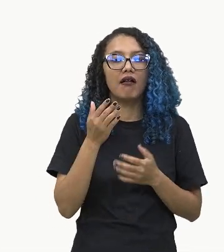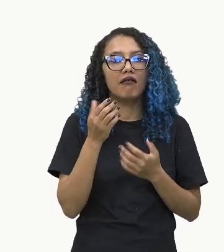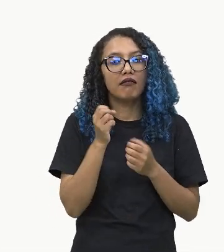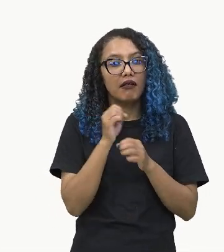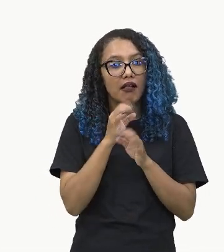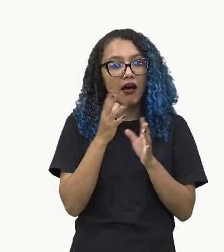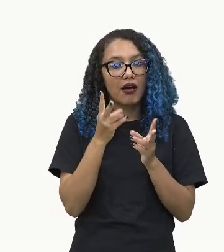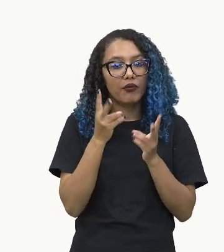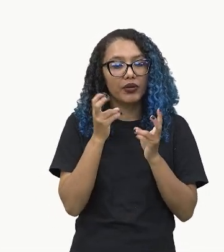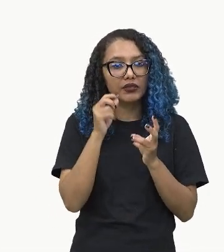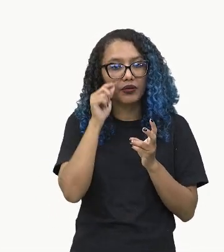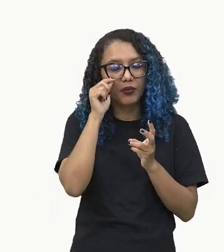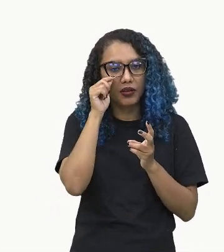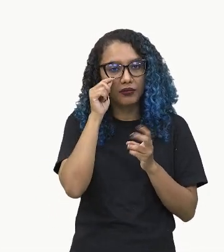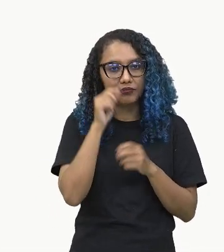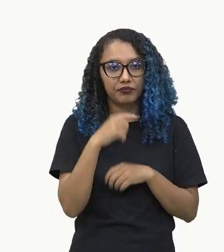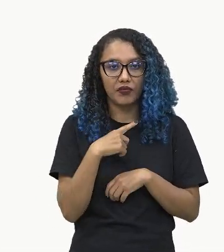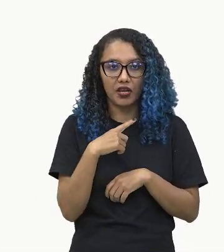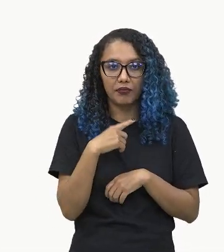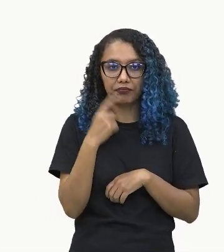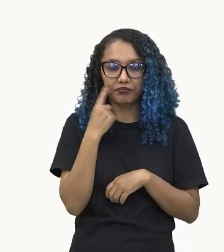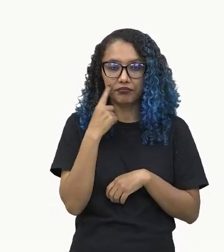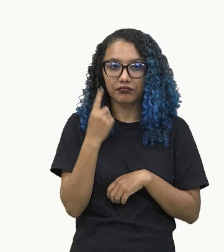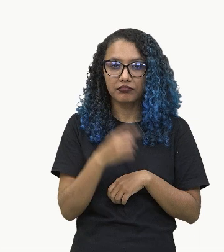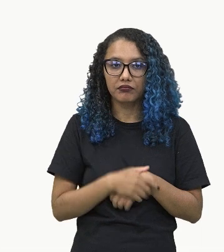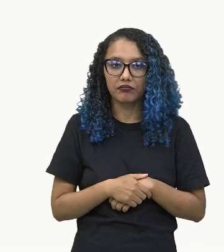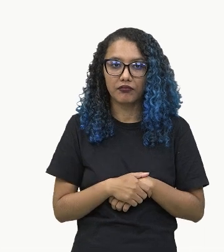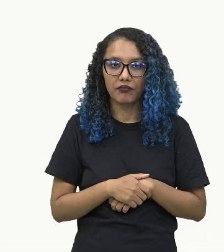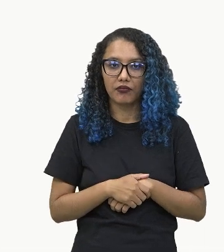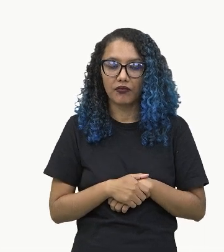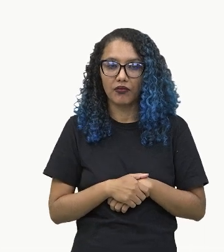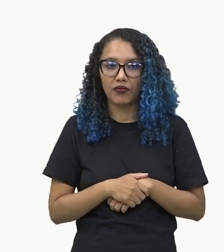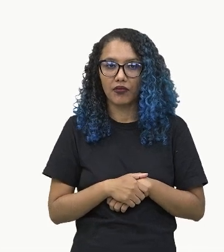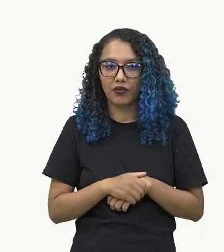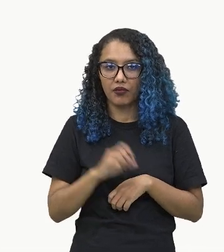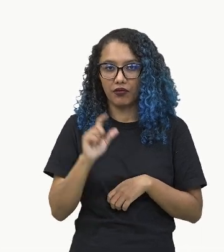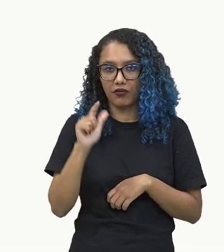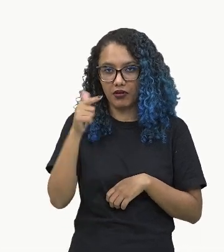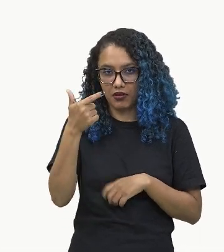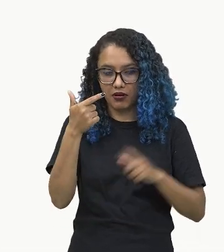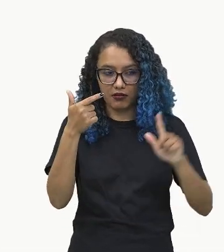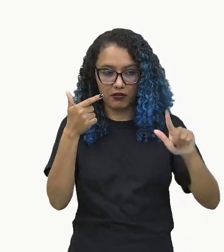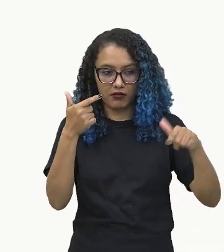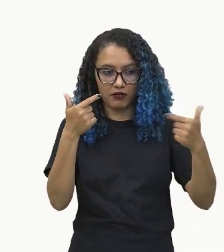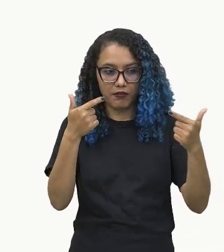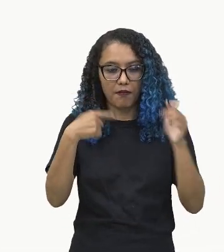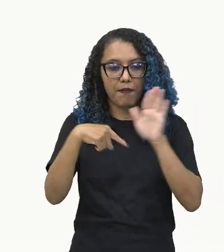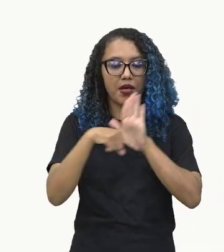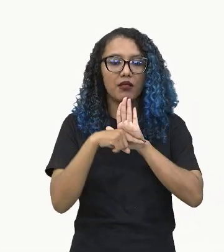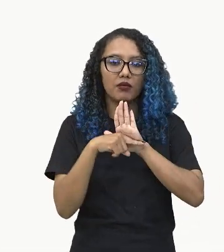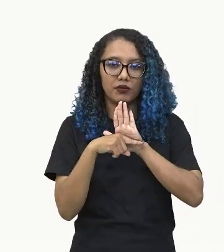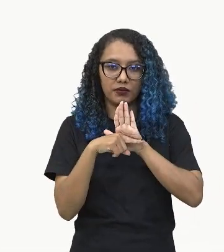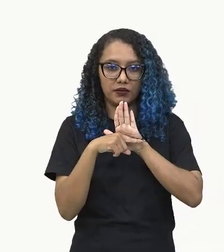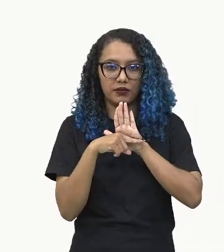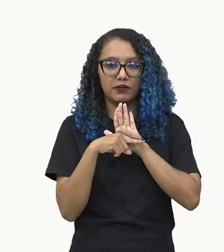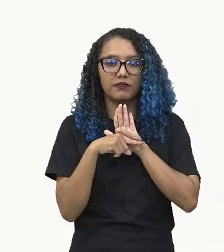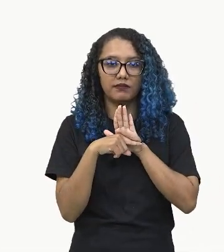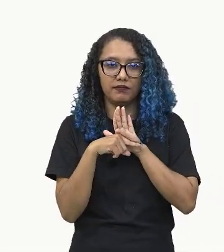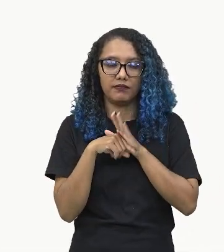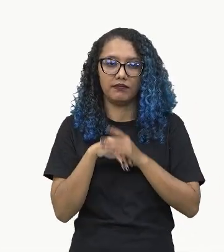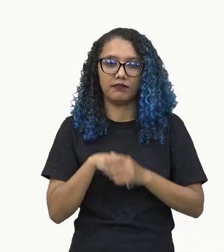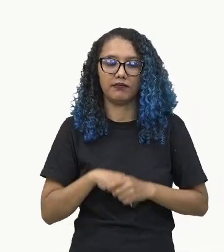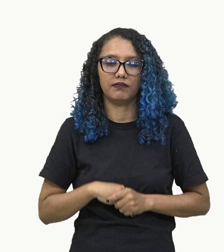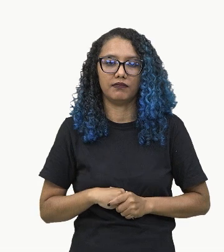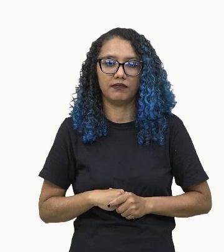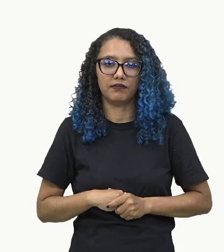tenho um quadrado menos outro quadrado. Tá? Então,